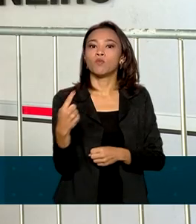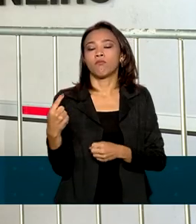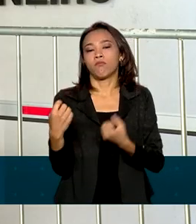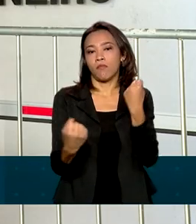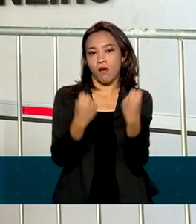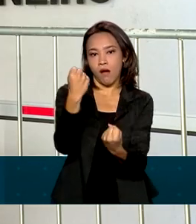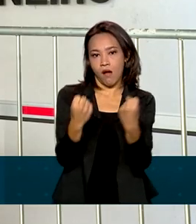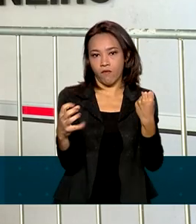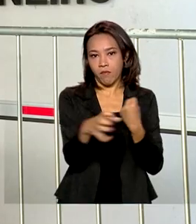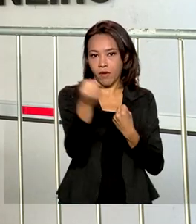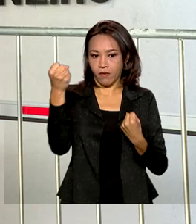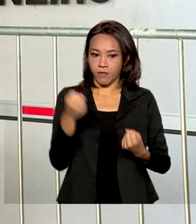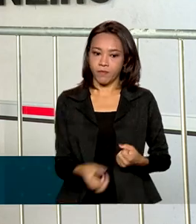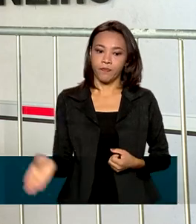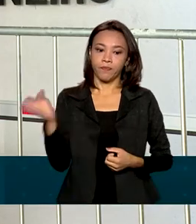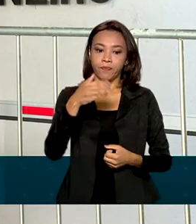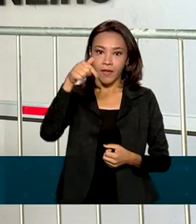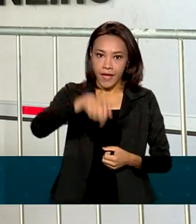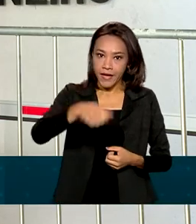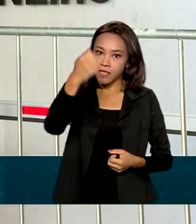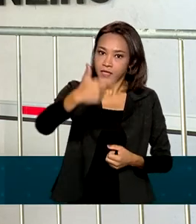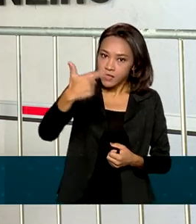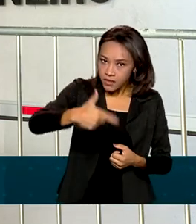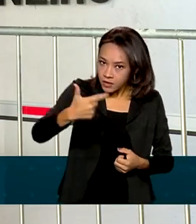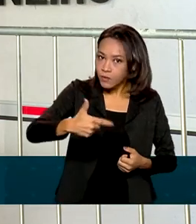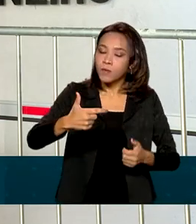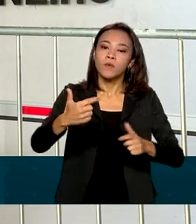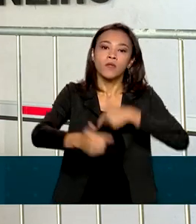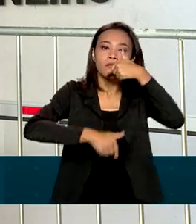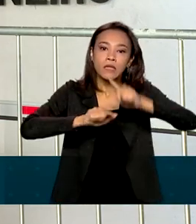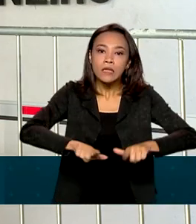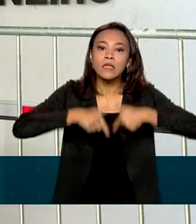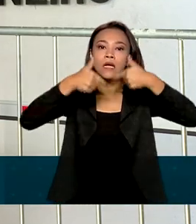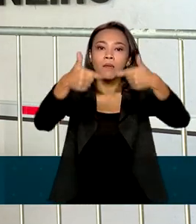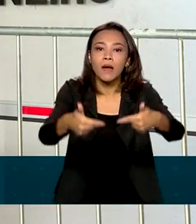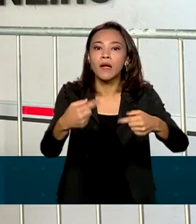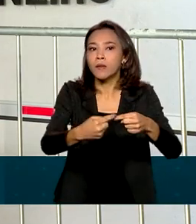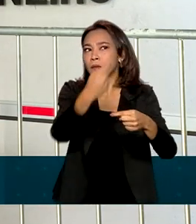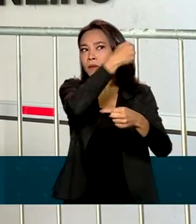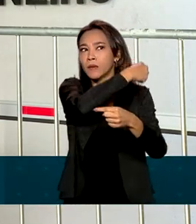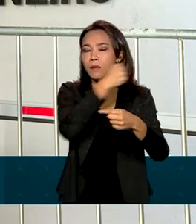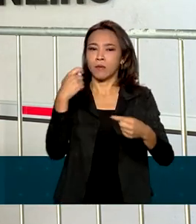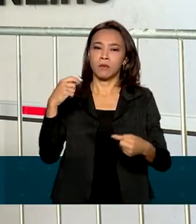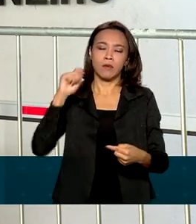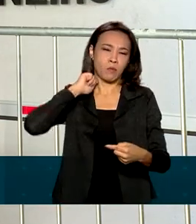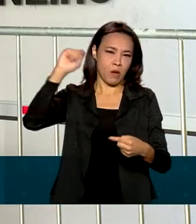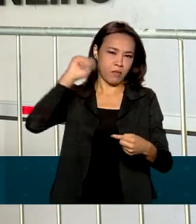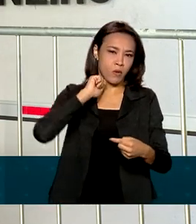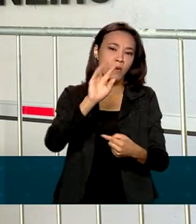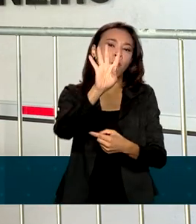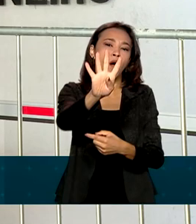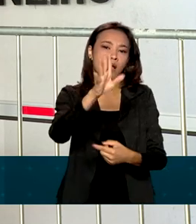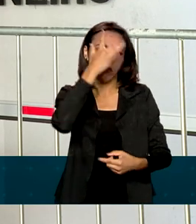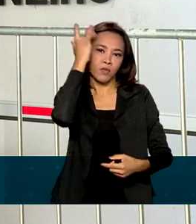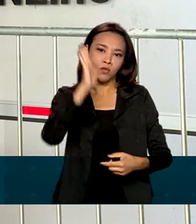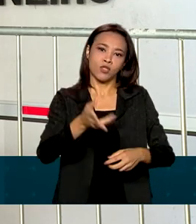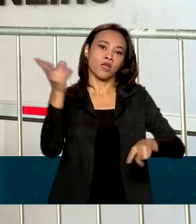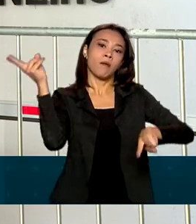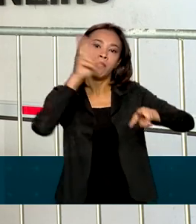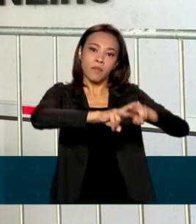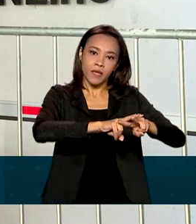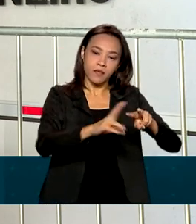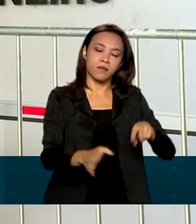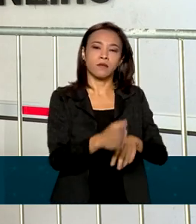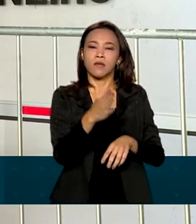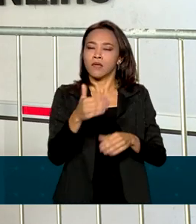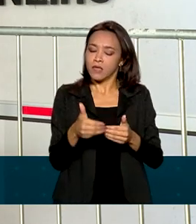Esta é a segunda fase da operação. Em abril, quatro pessoas já haviam sido presas. A estimativa é de que